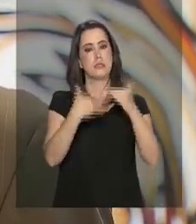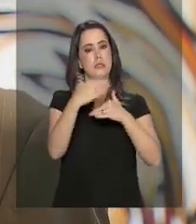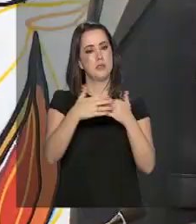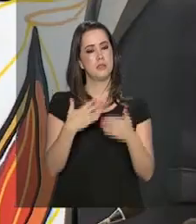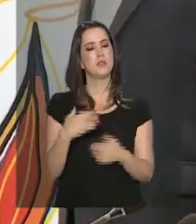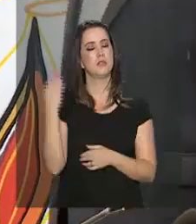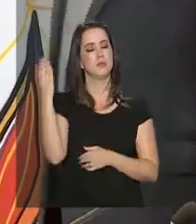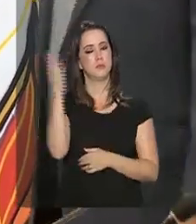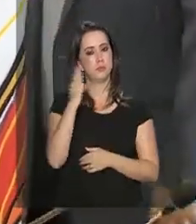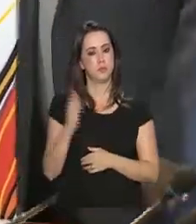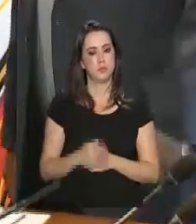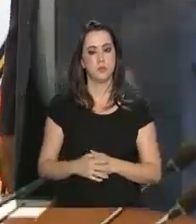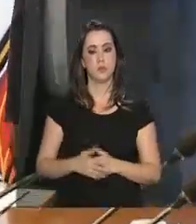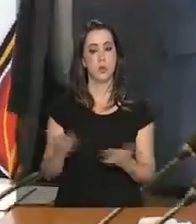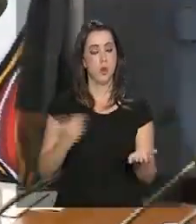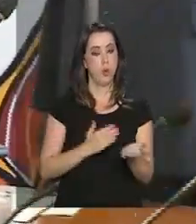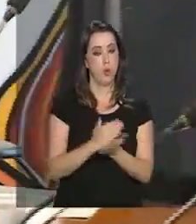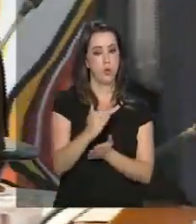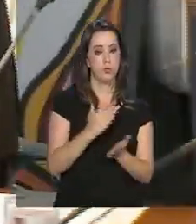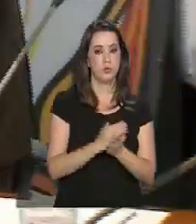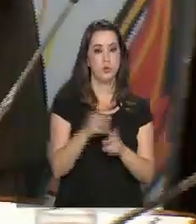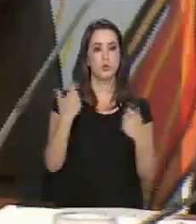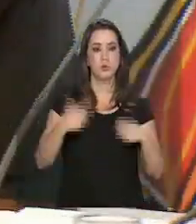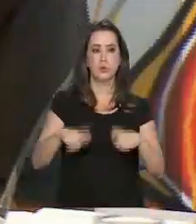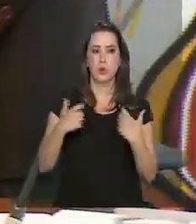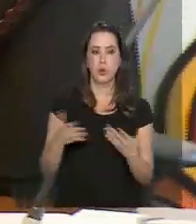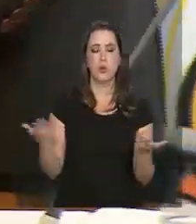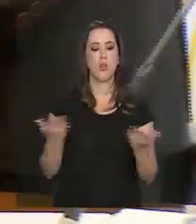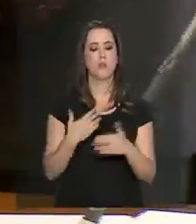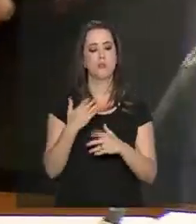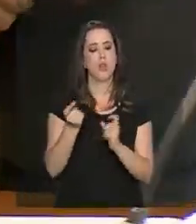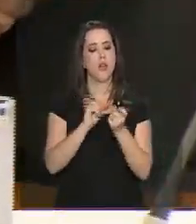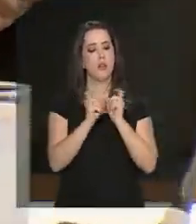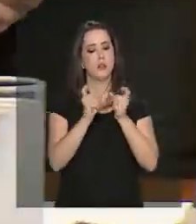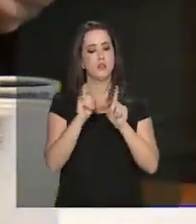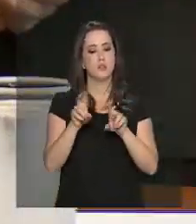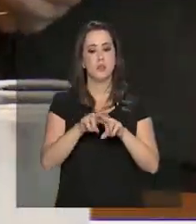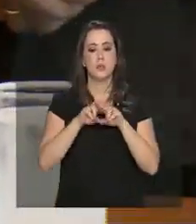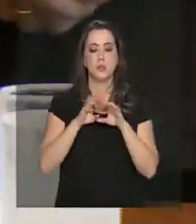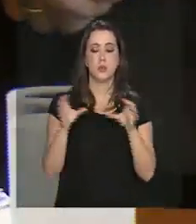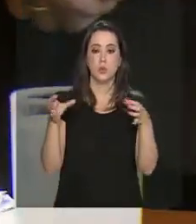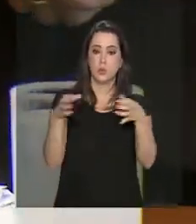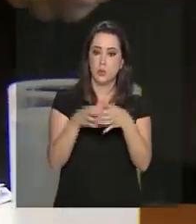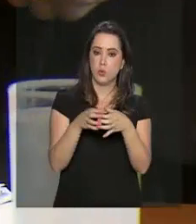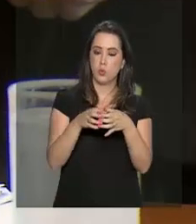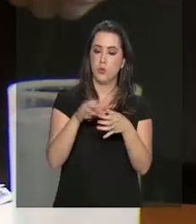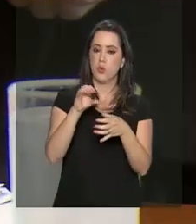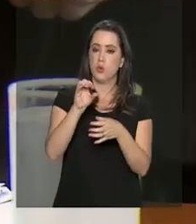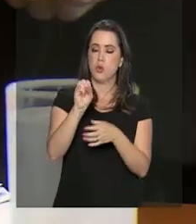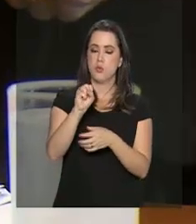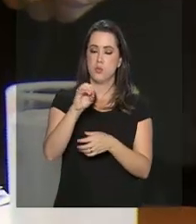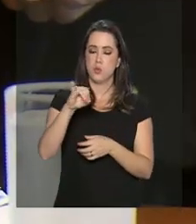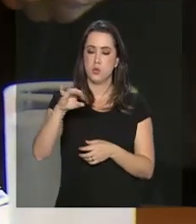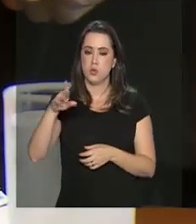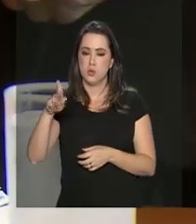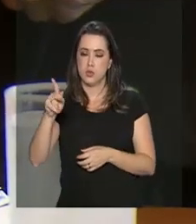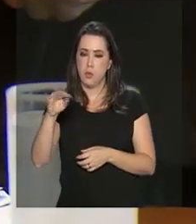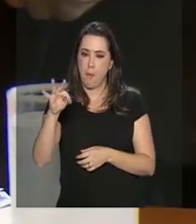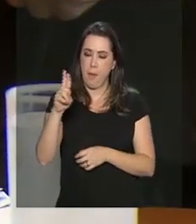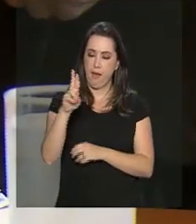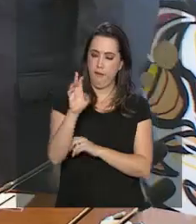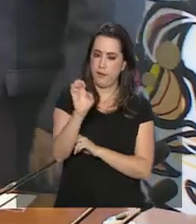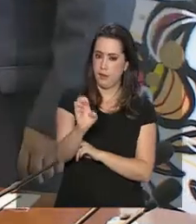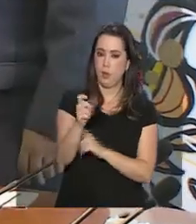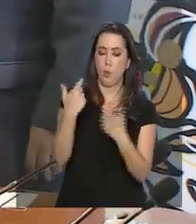muito no brasil a partir de hoje o parque passa a ser administrado pelo consócio socicam parque que ganhou o direito de